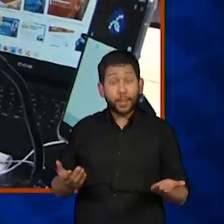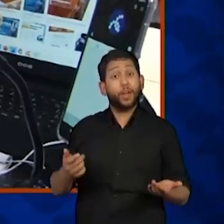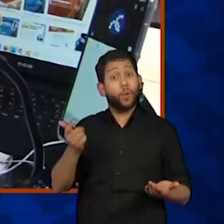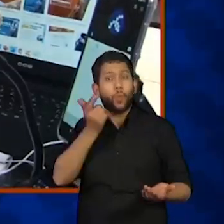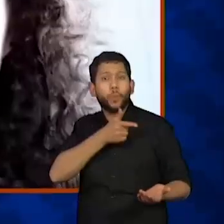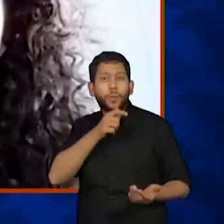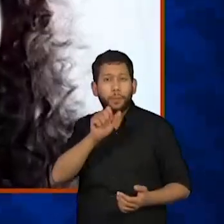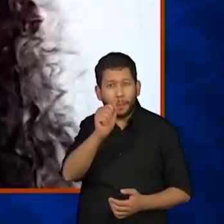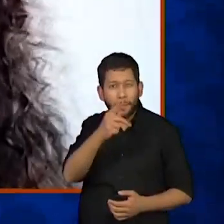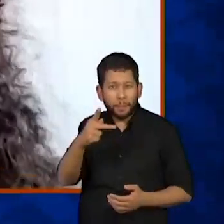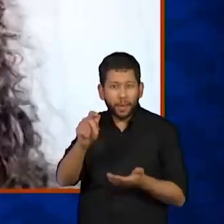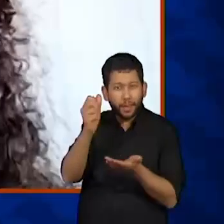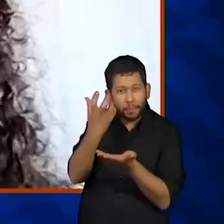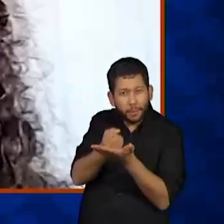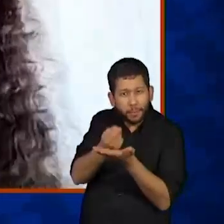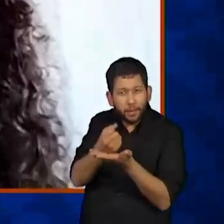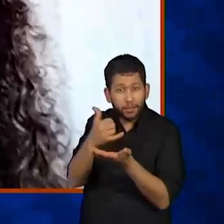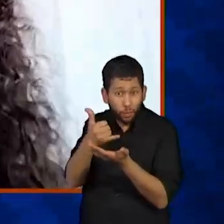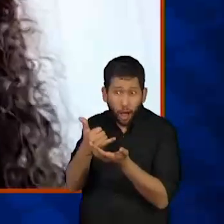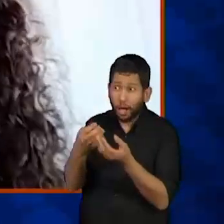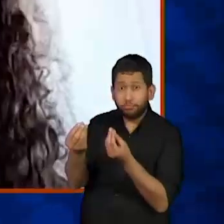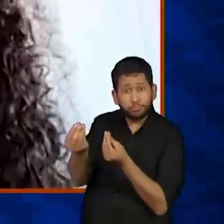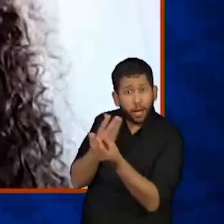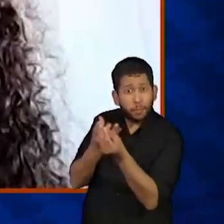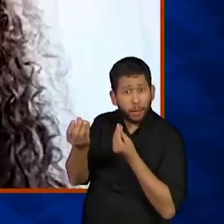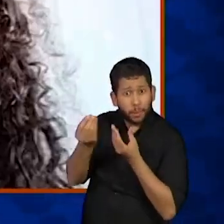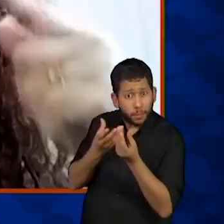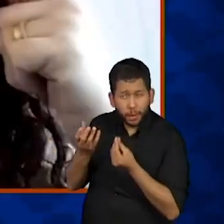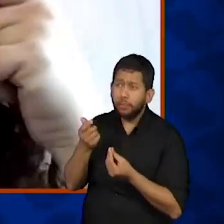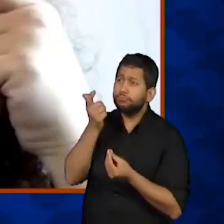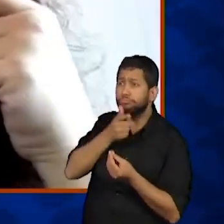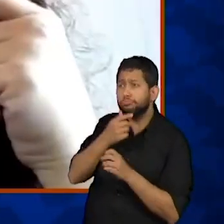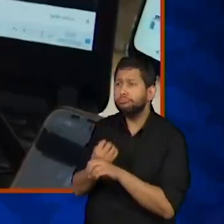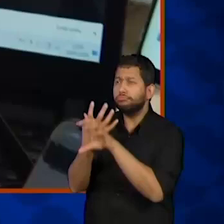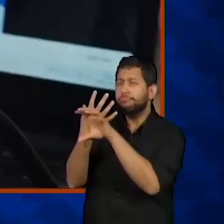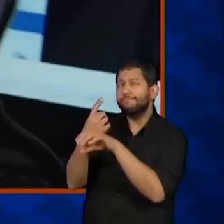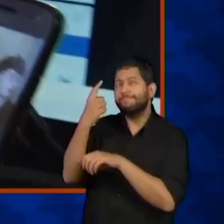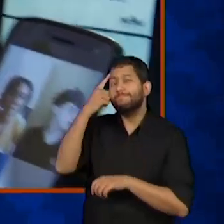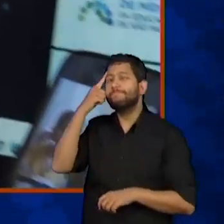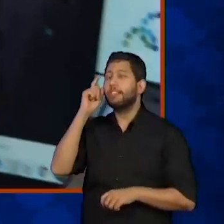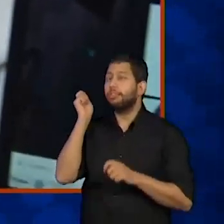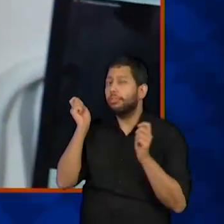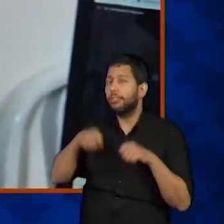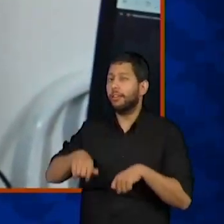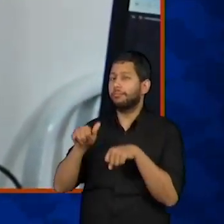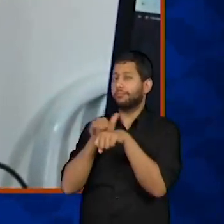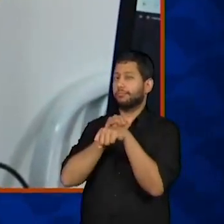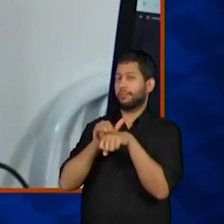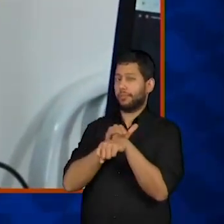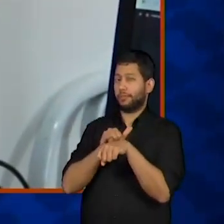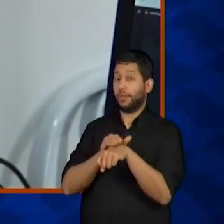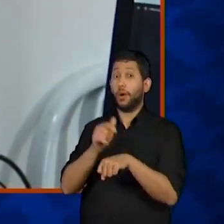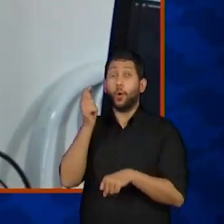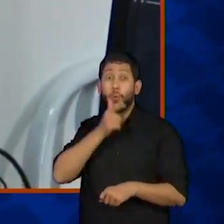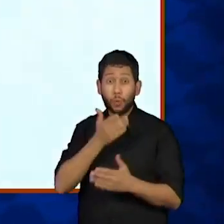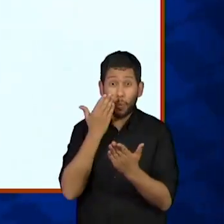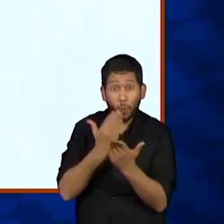Através dos aplicativos que o governo está disponibilizando pra gente, que eu tive a grande ideia de dar